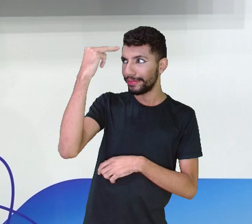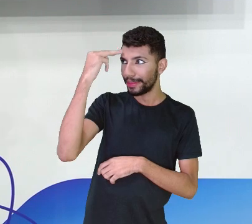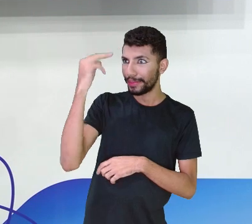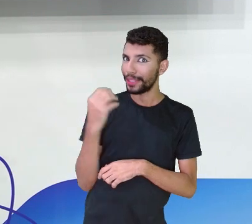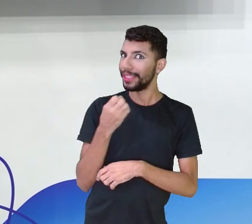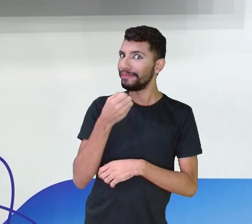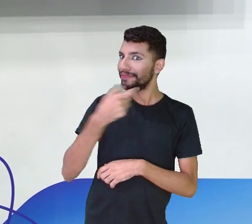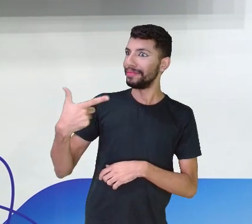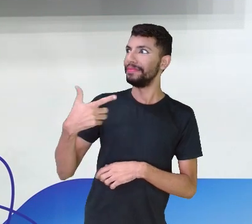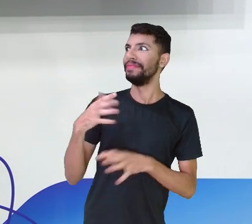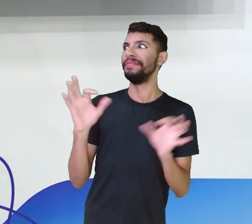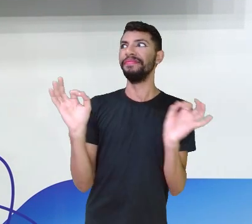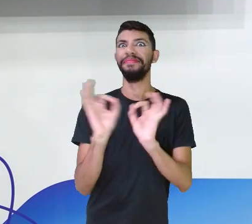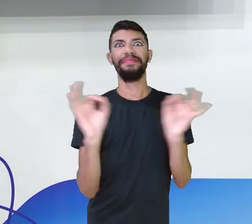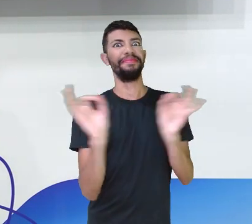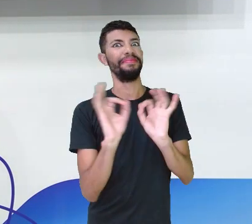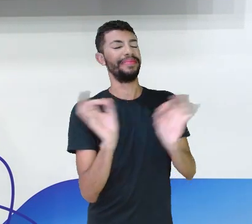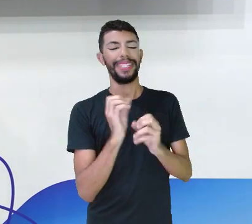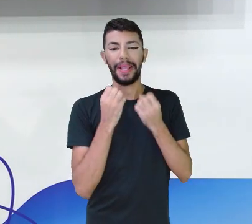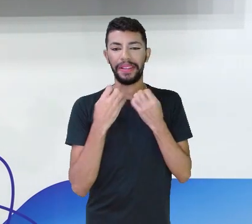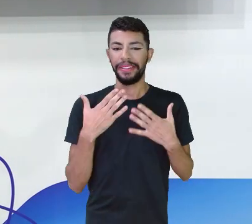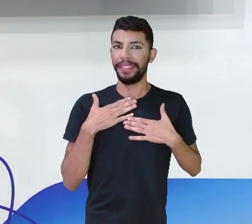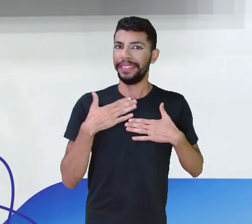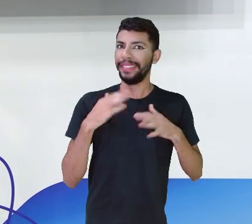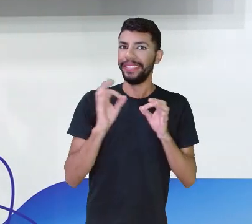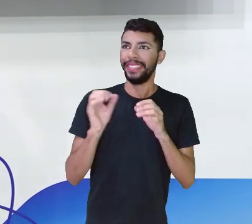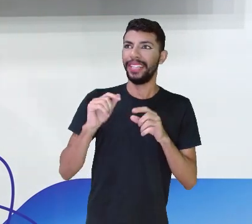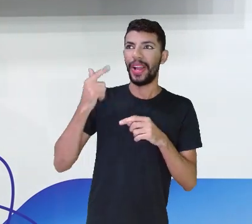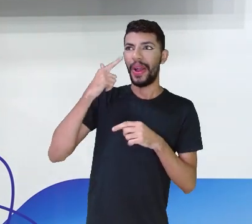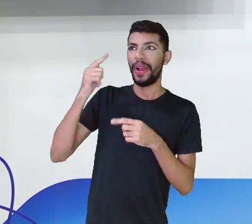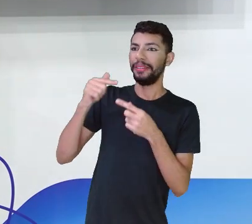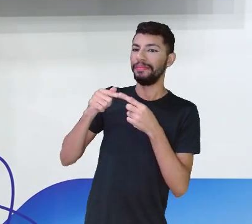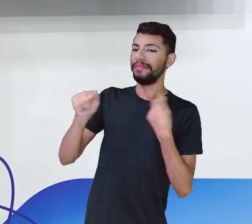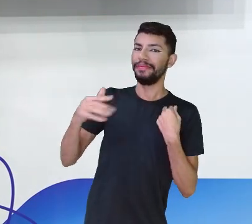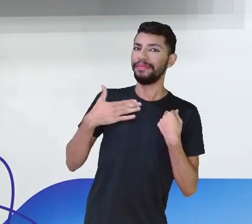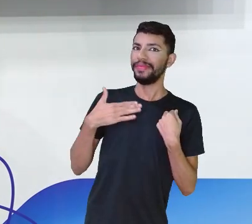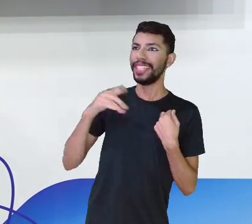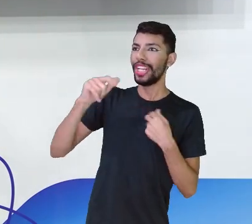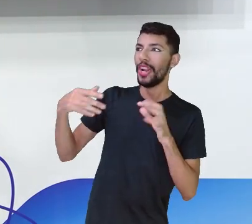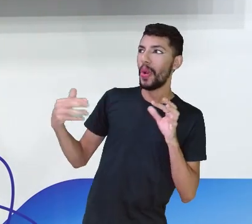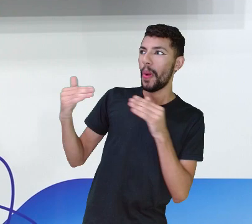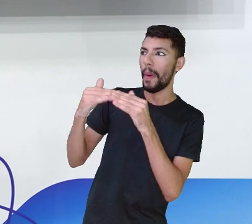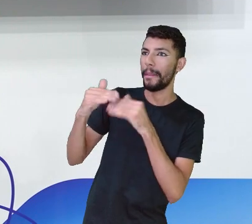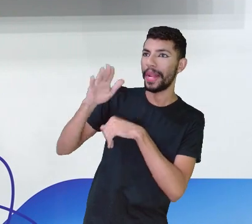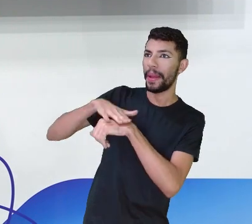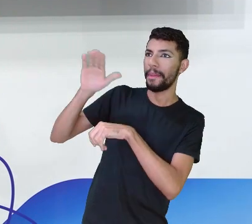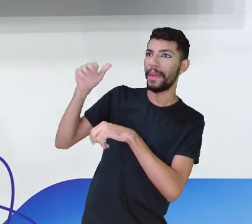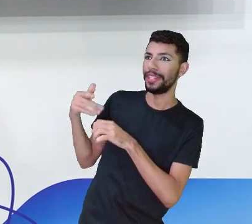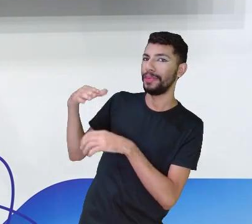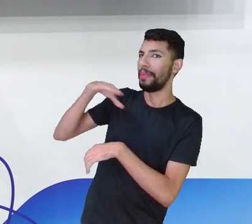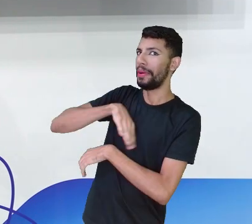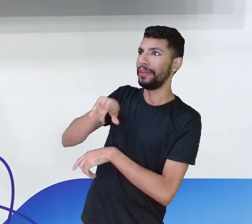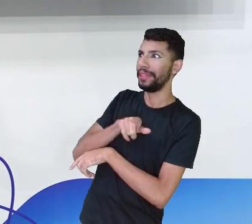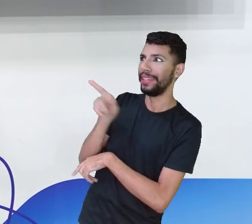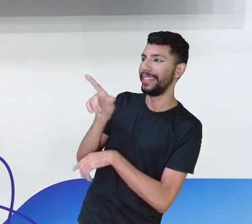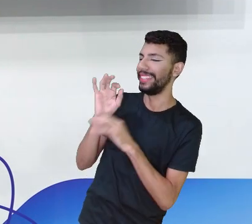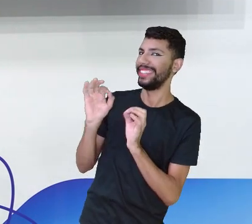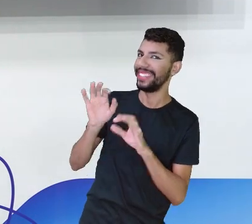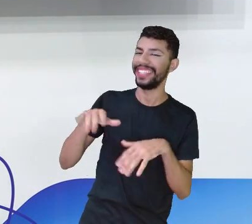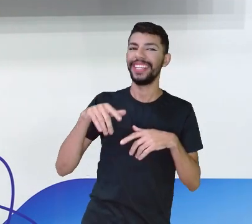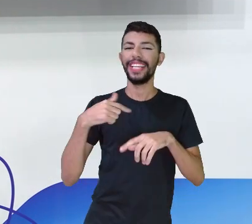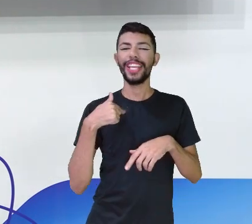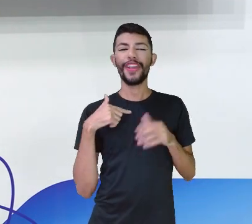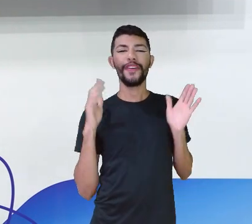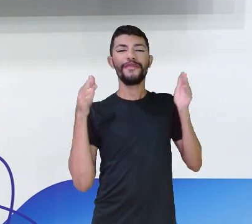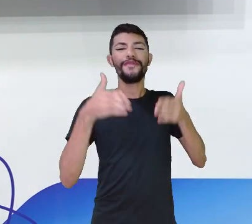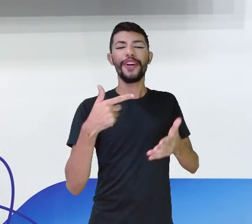muita sorte, né? Jogo da memória não é muito comigo. Eu deixo para a língua portuguesa e vou focar especificamente